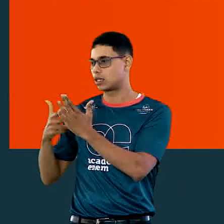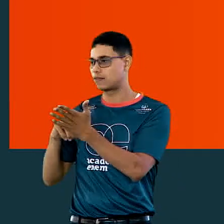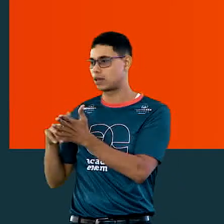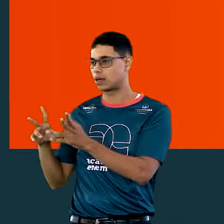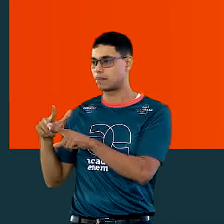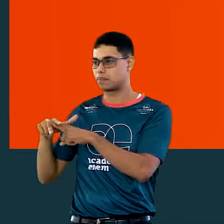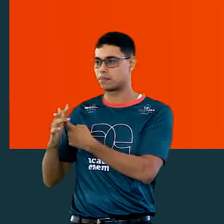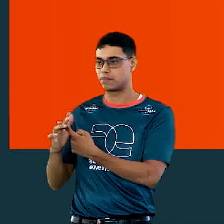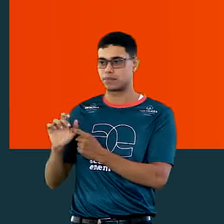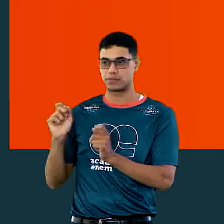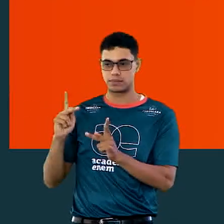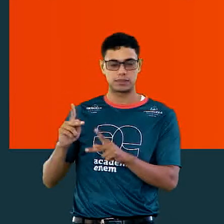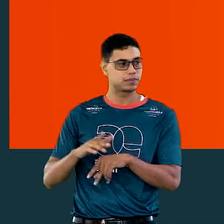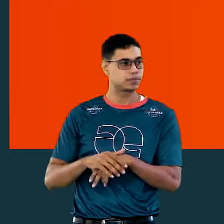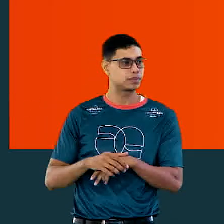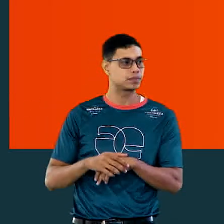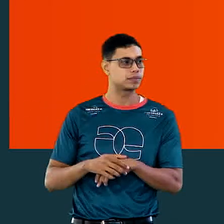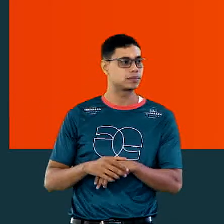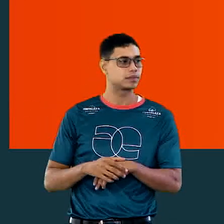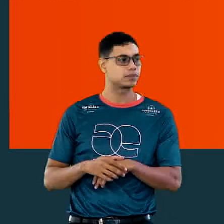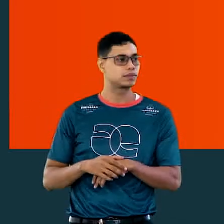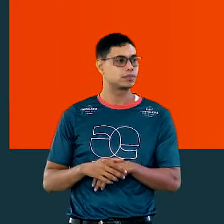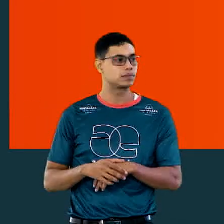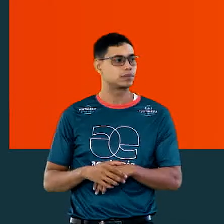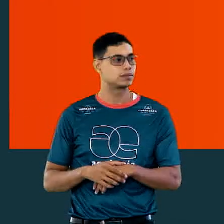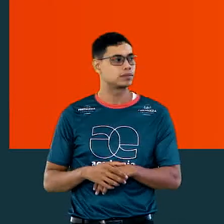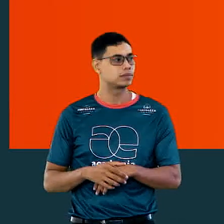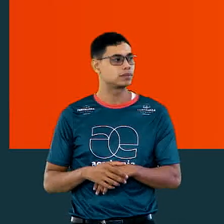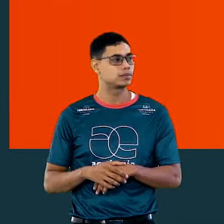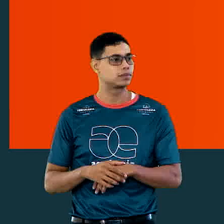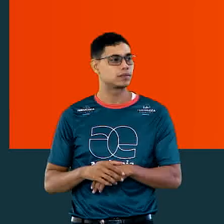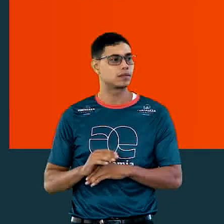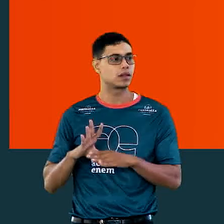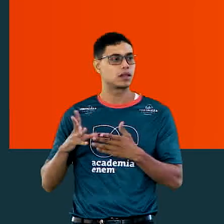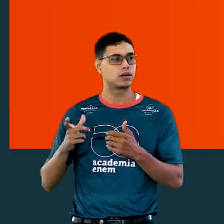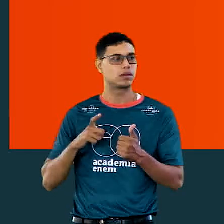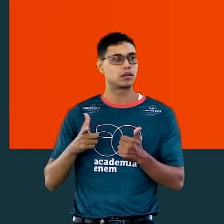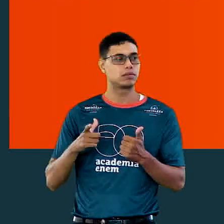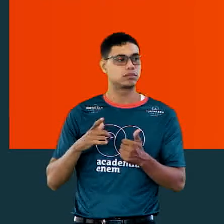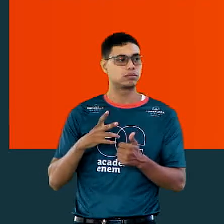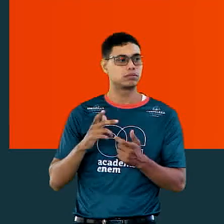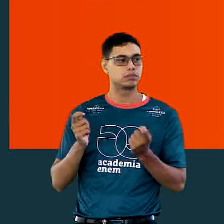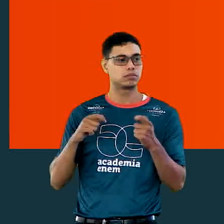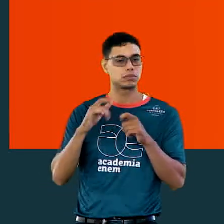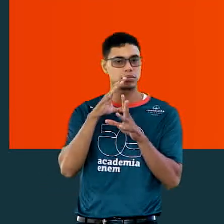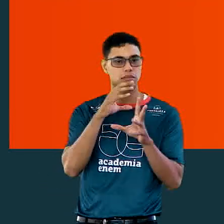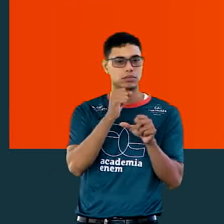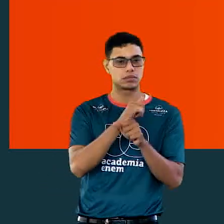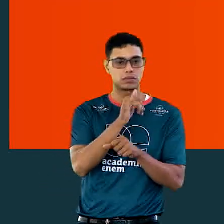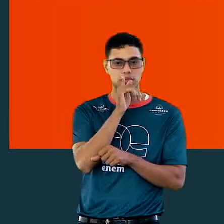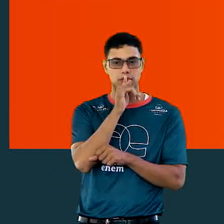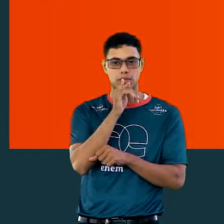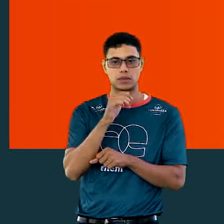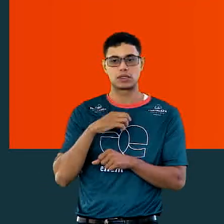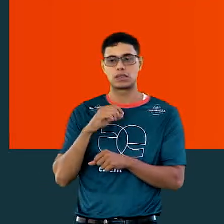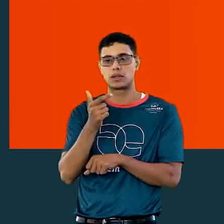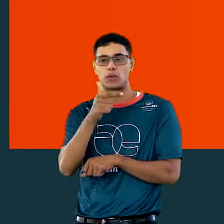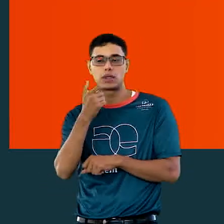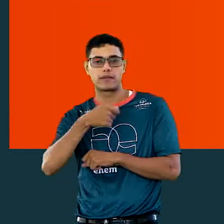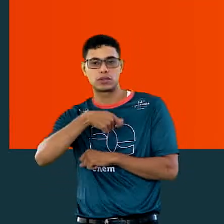Show? Só. Ok? Então, em cada ponto eu poderei... Ah, professor, mas se eu não tiver